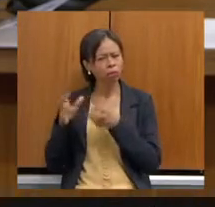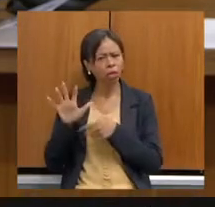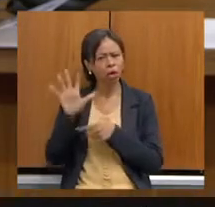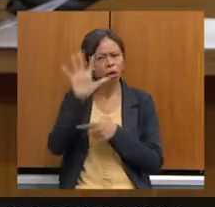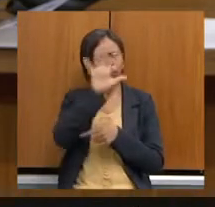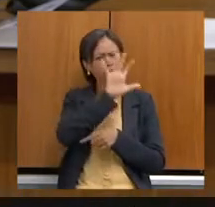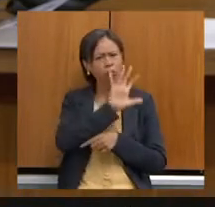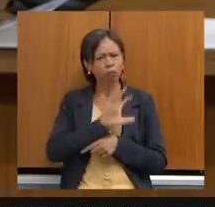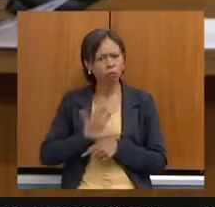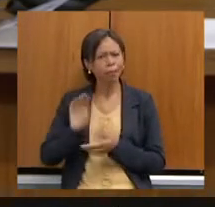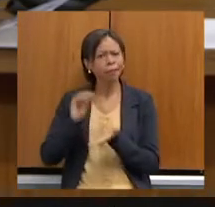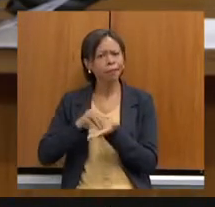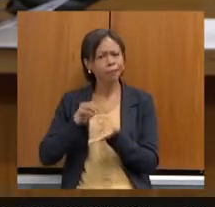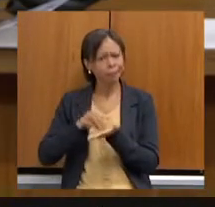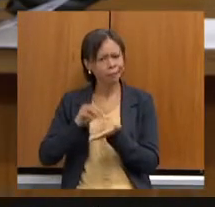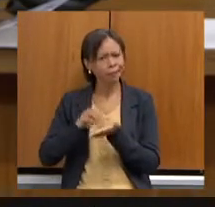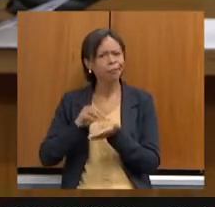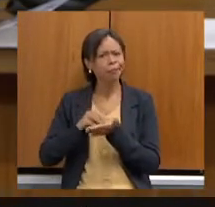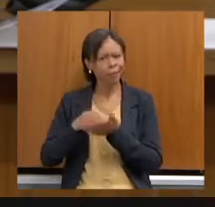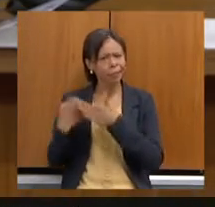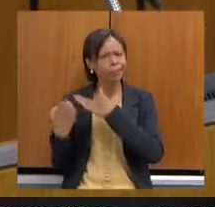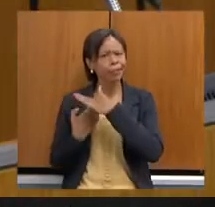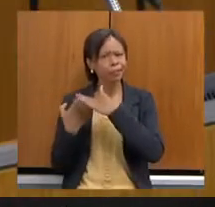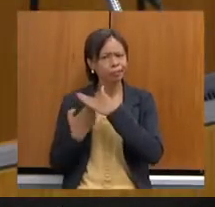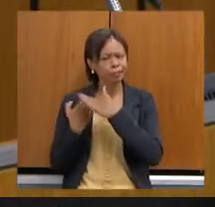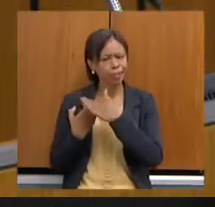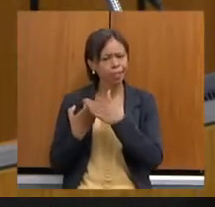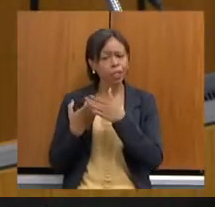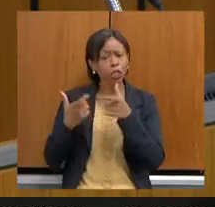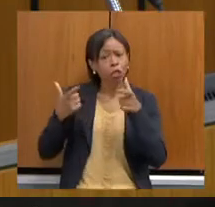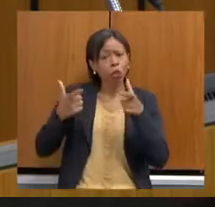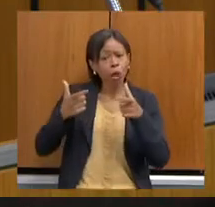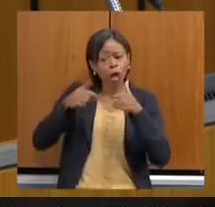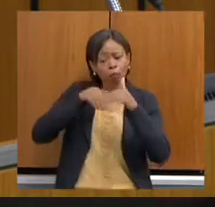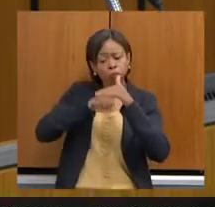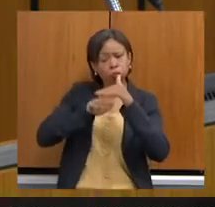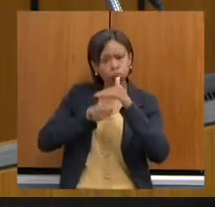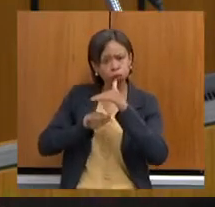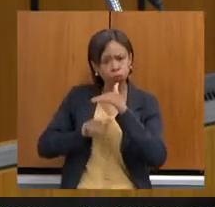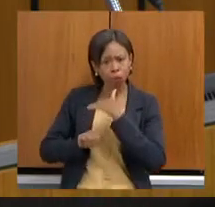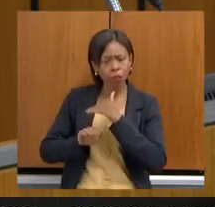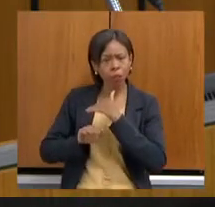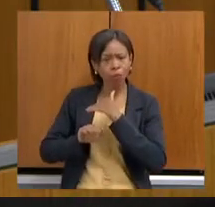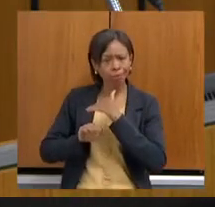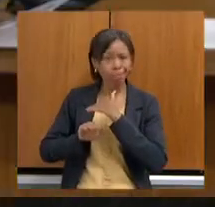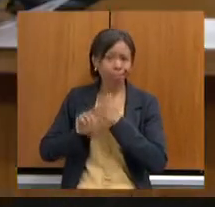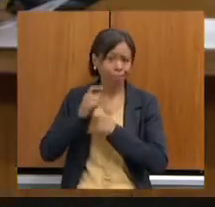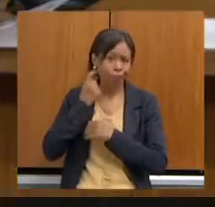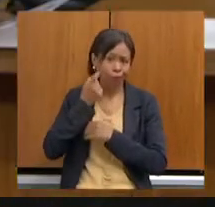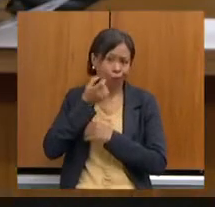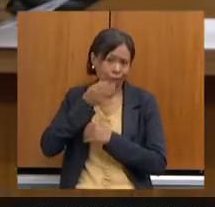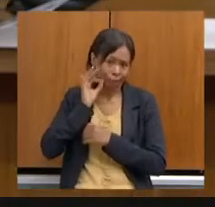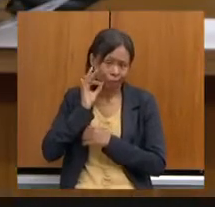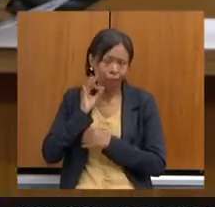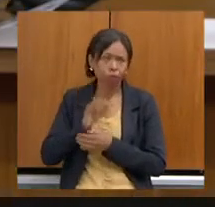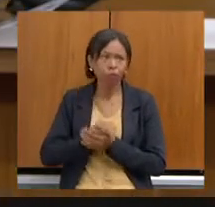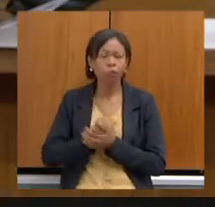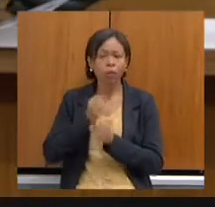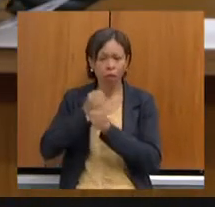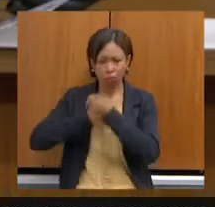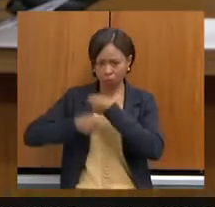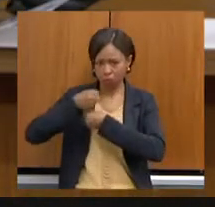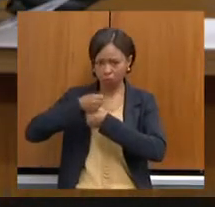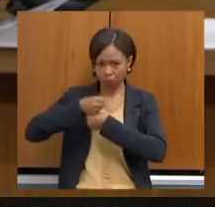falta cooperativas e armazéns para os produtores de café para nós fizemos um ano passado é um